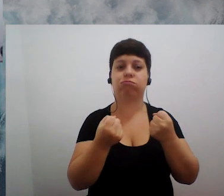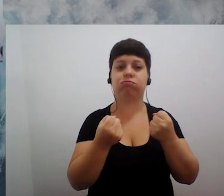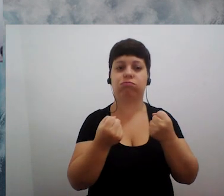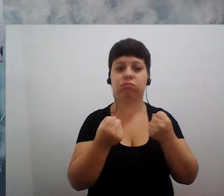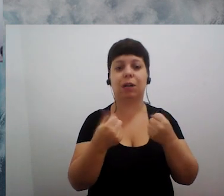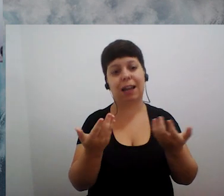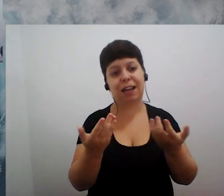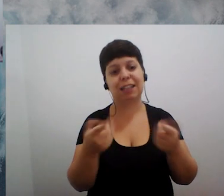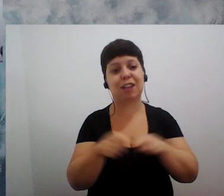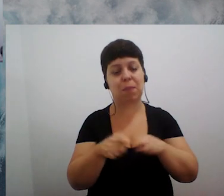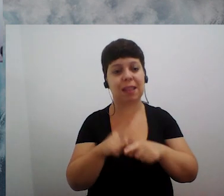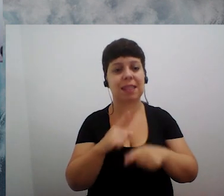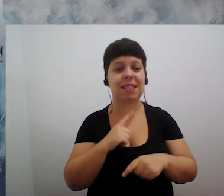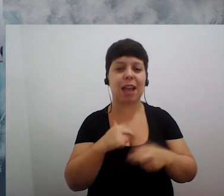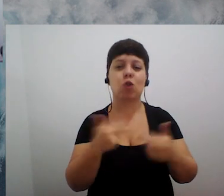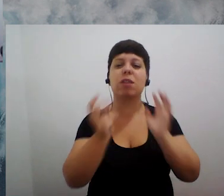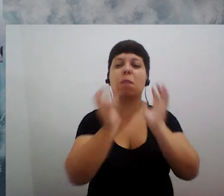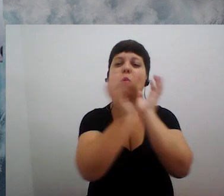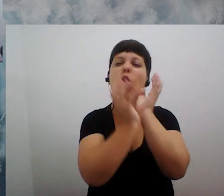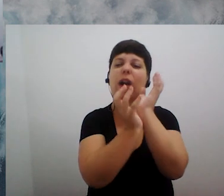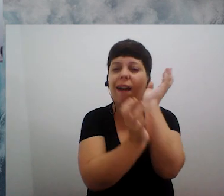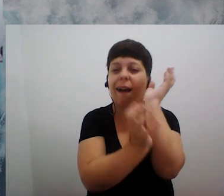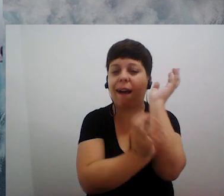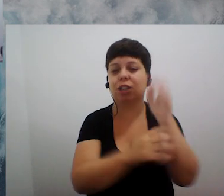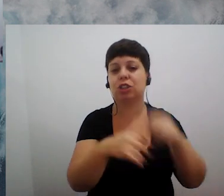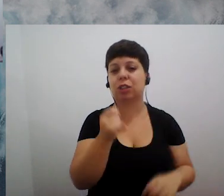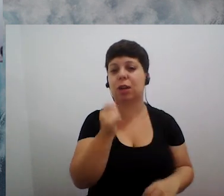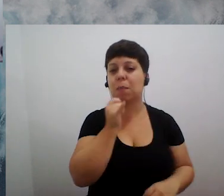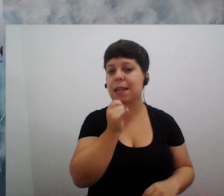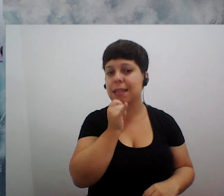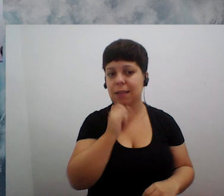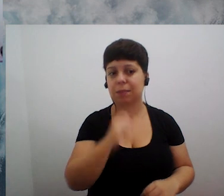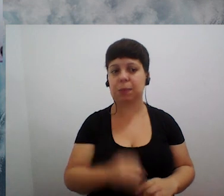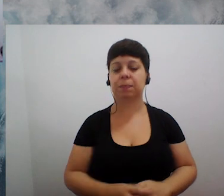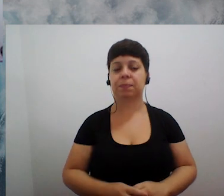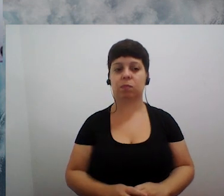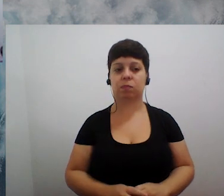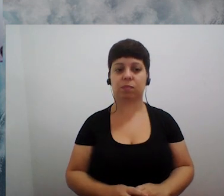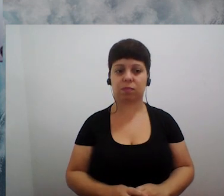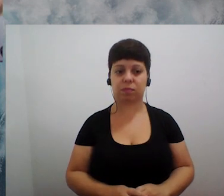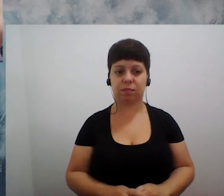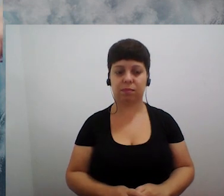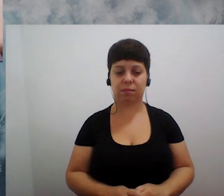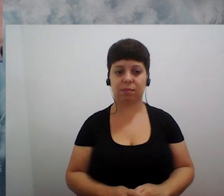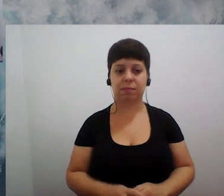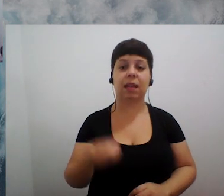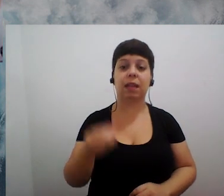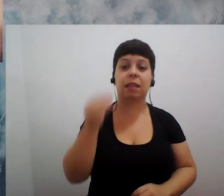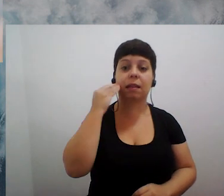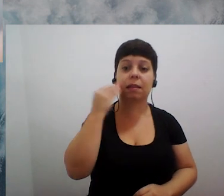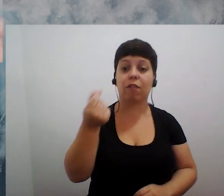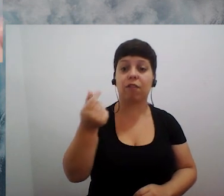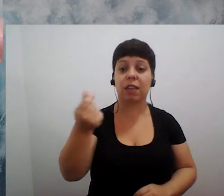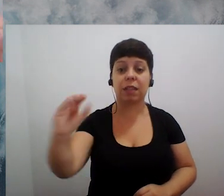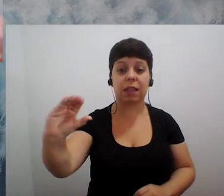reconhecimento dessa produção local. E aí, é claro, a gente sempre esbarra em questões burocráticas, por exemplo. condições de ter outras formas, outras fontes